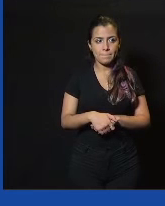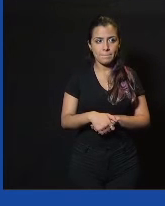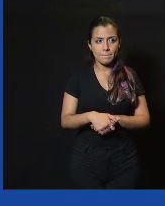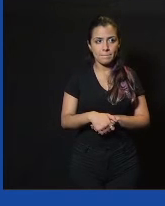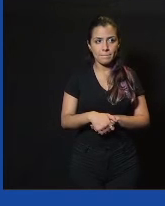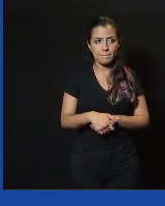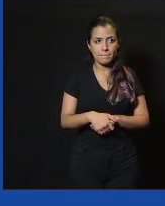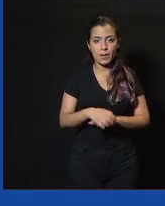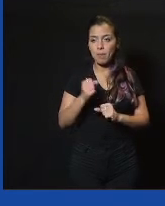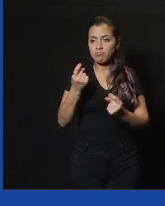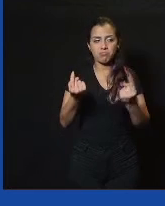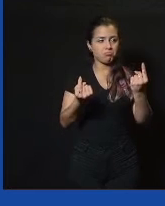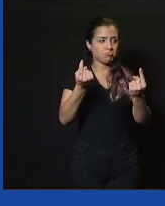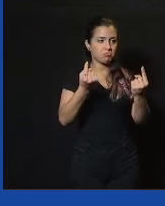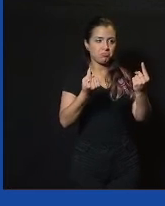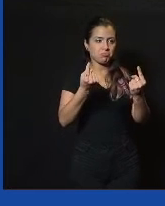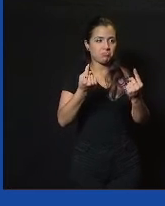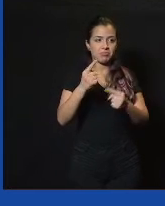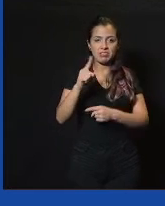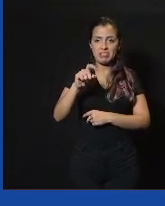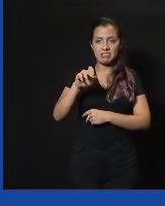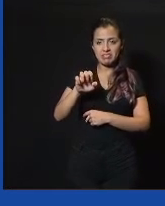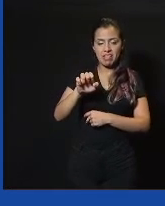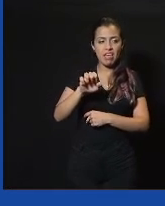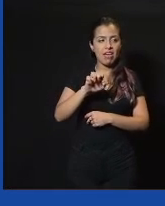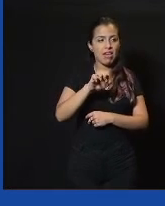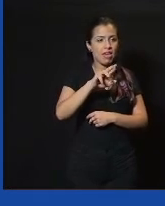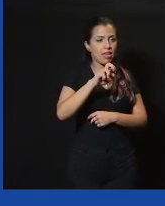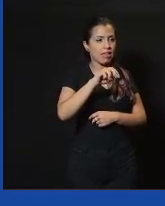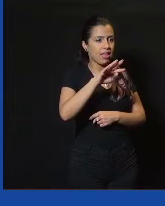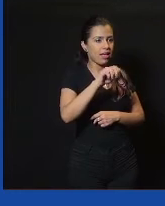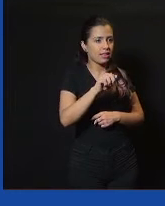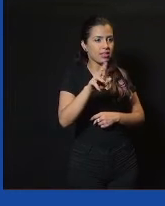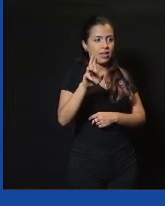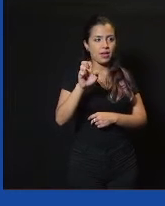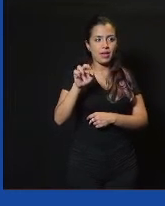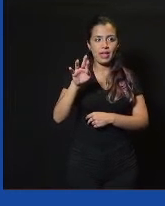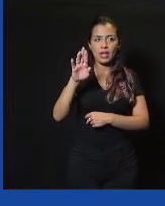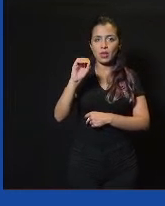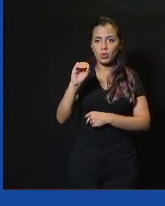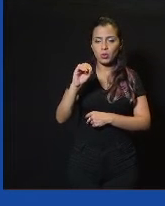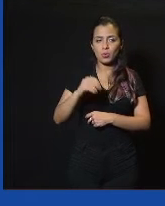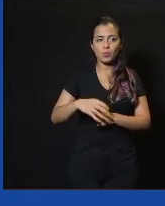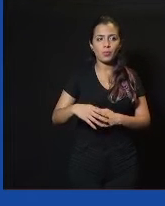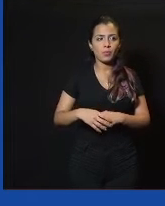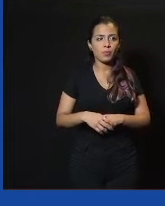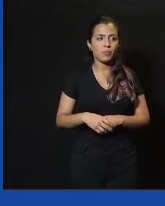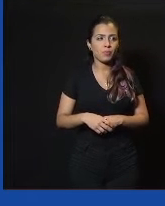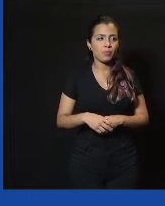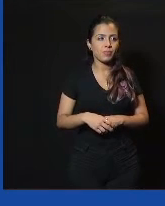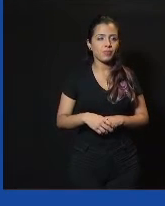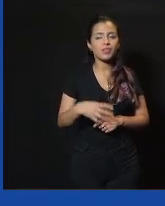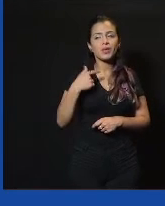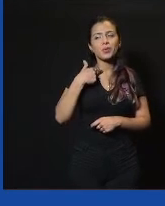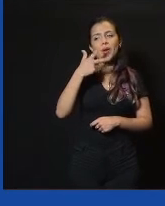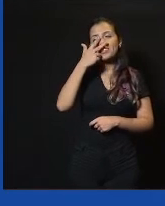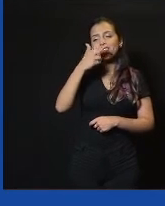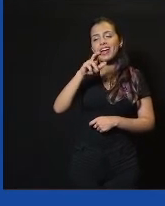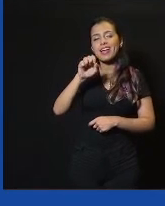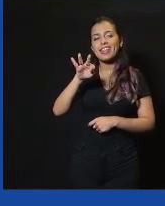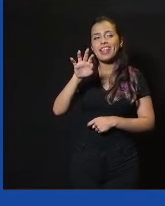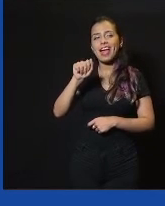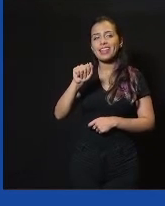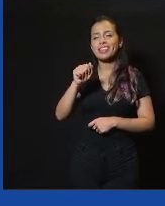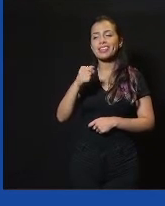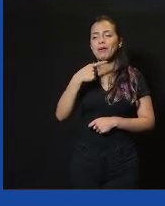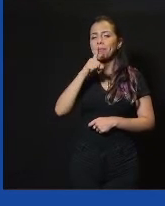Pode ser qualquer um, tá? Pode ser o Zezé, pode ser a Renata, pode ser o Renato. Tô achando a Renata aí muito calada. Eu